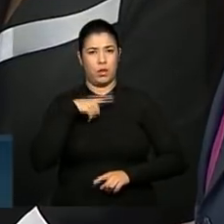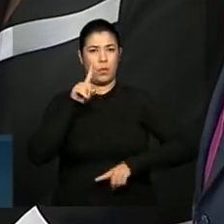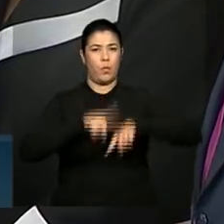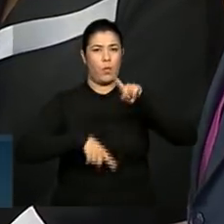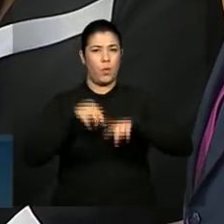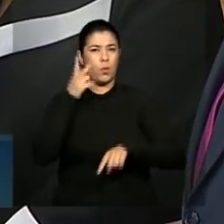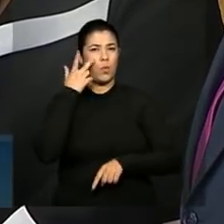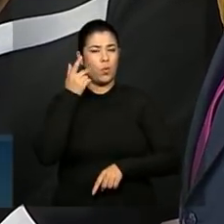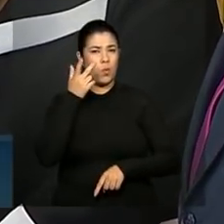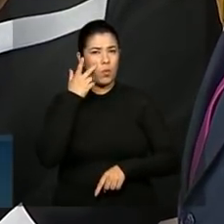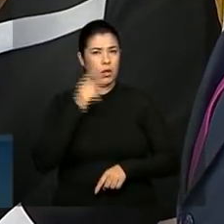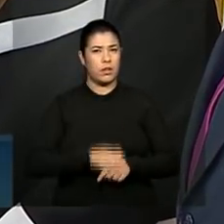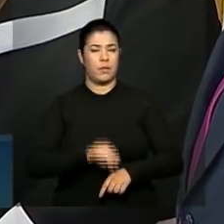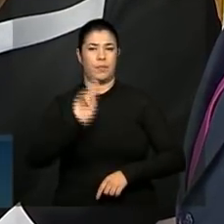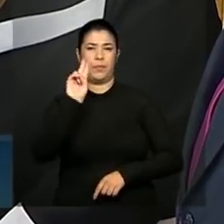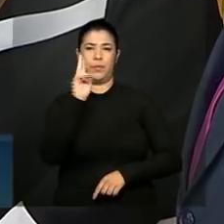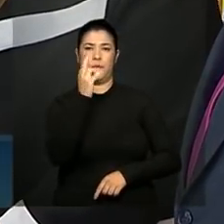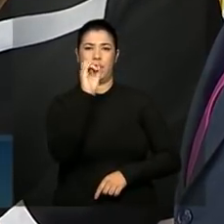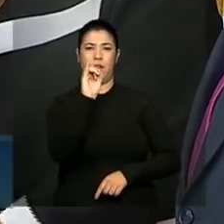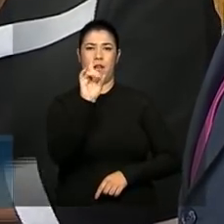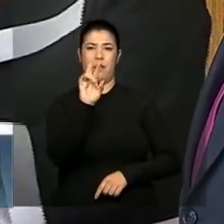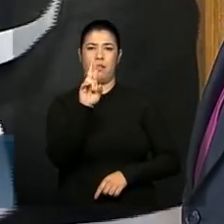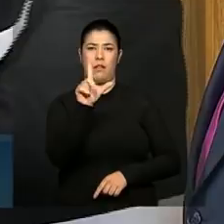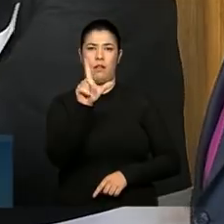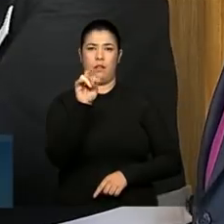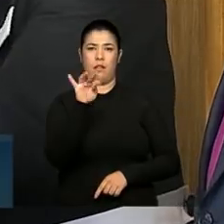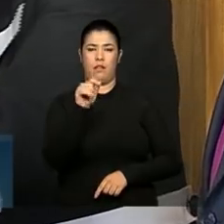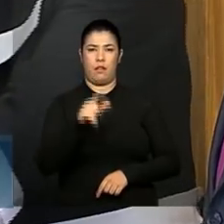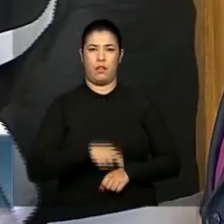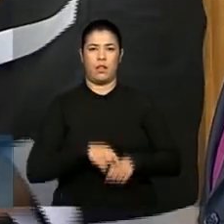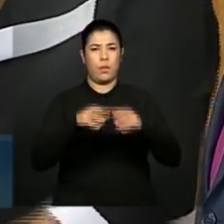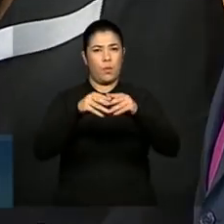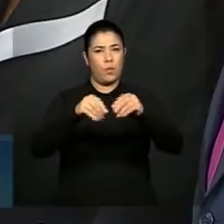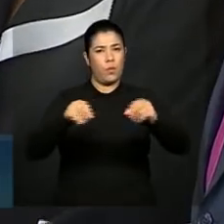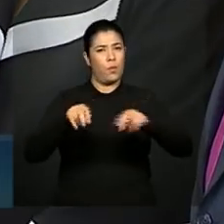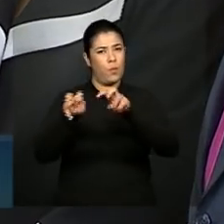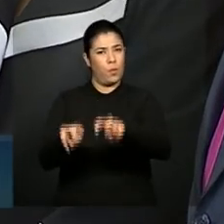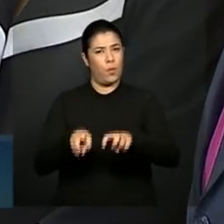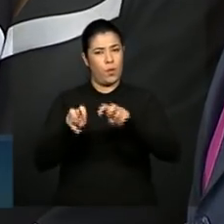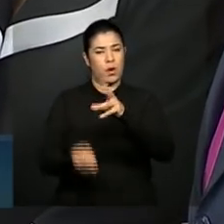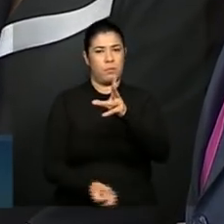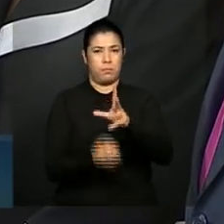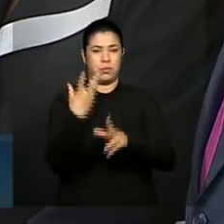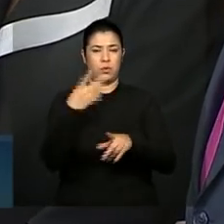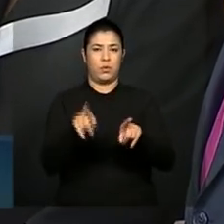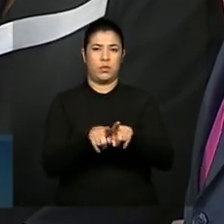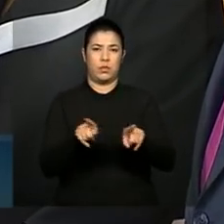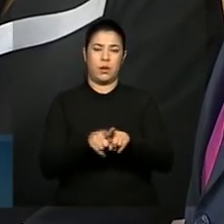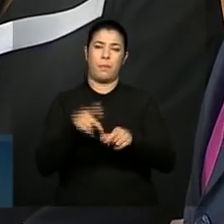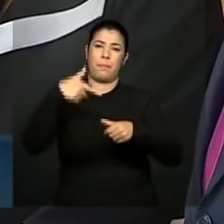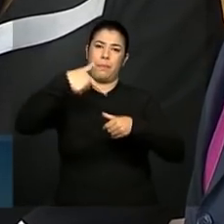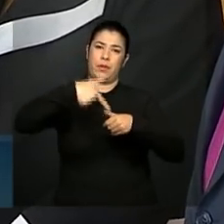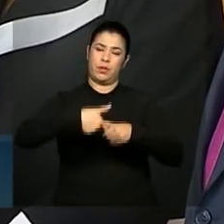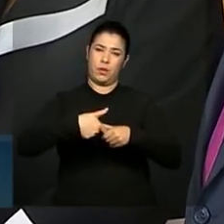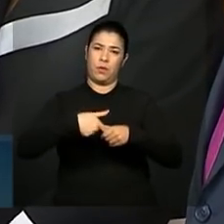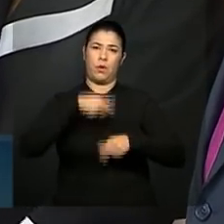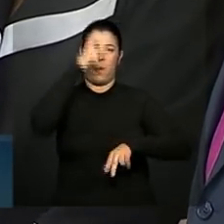hidrelétrica, terras cultiváveis e petróleo. Sua população foi estimada em